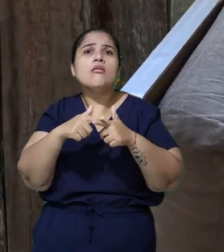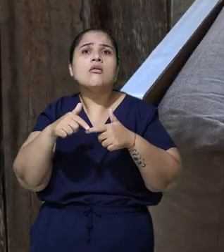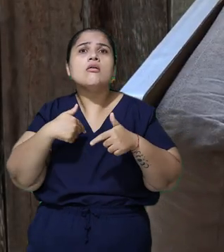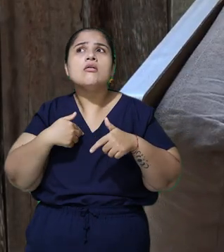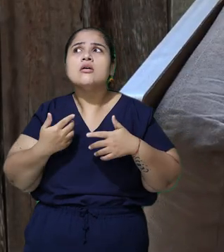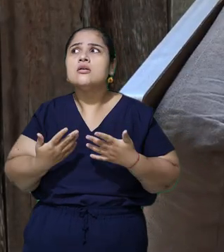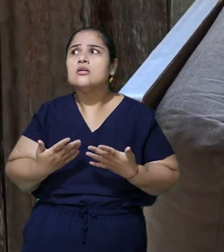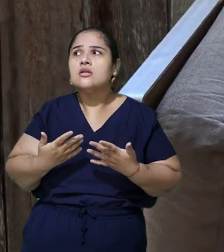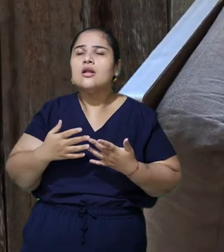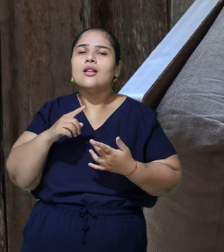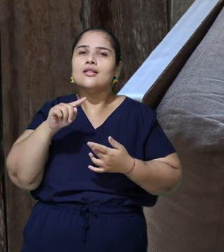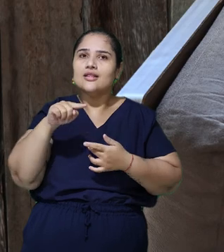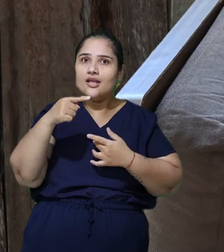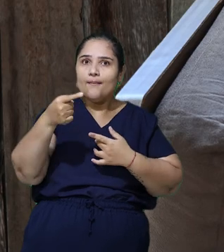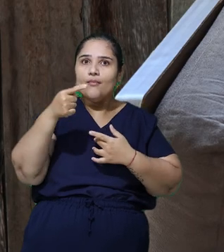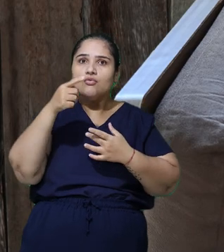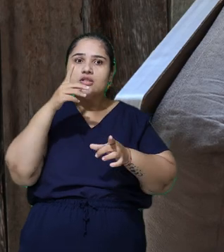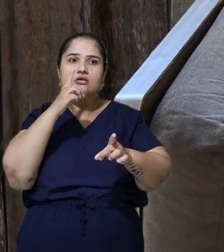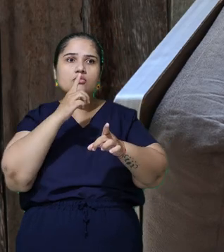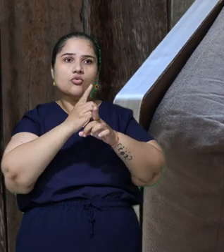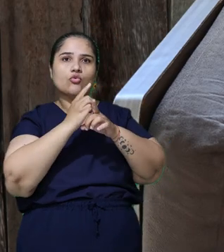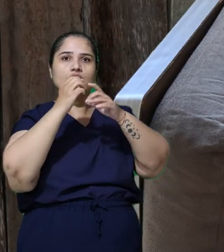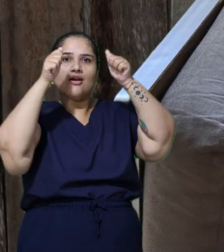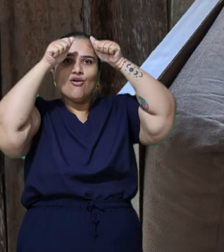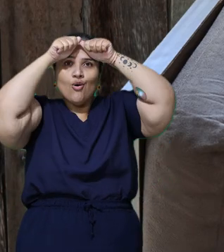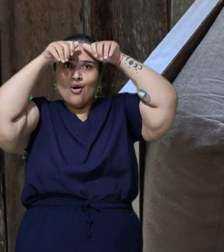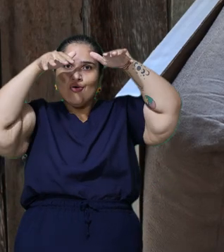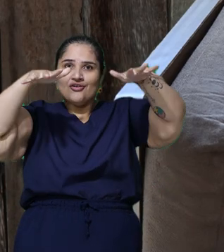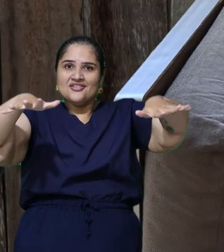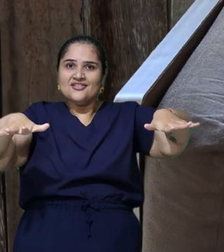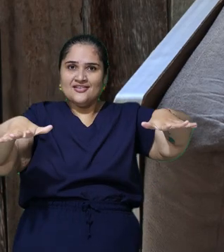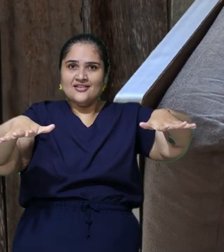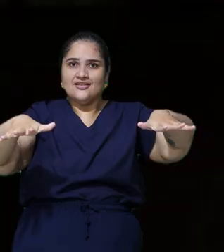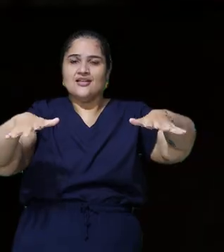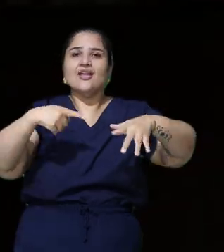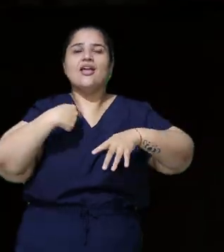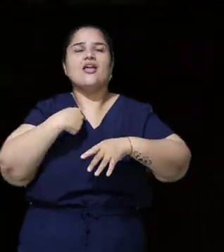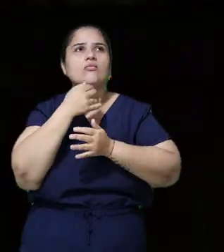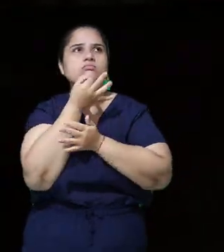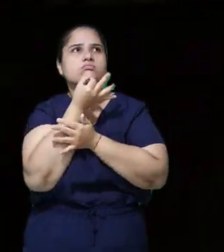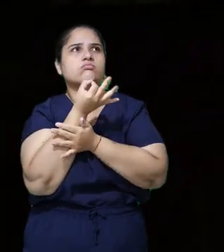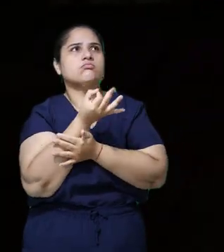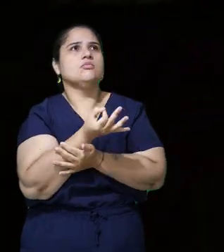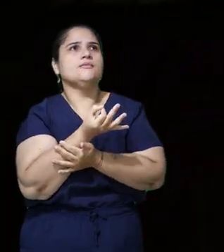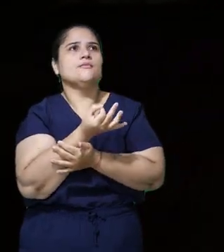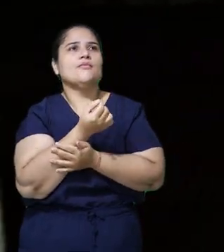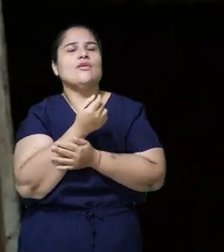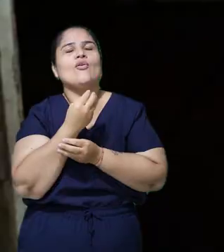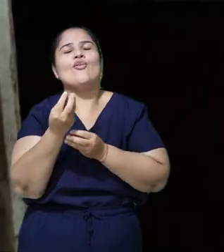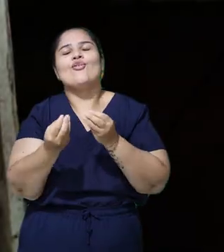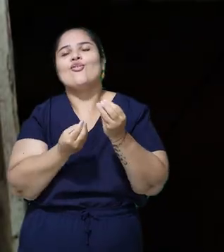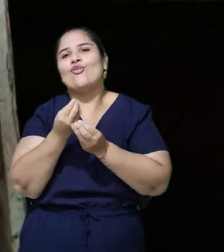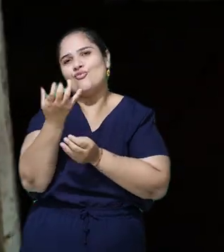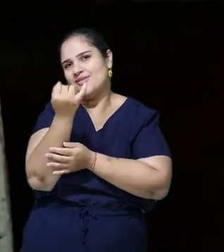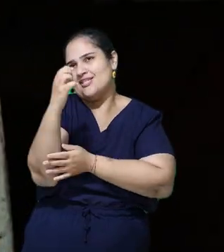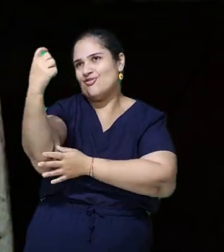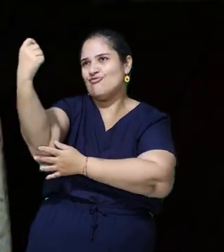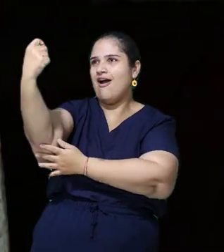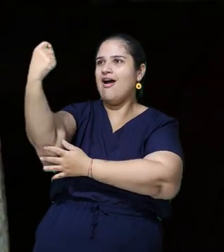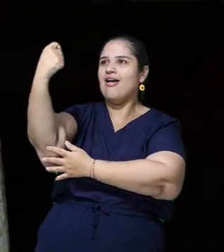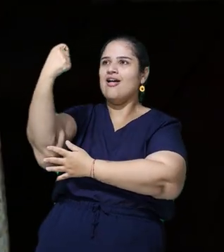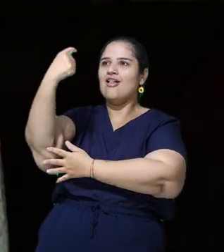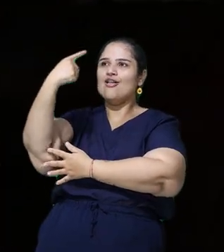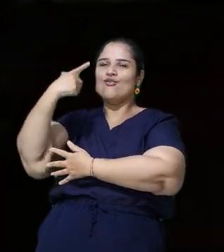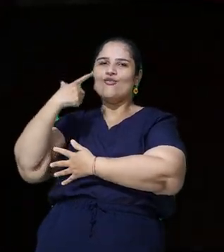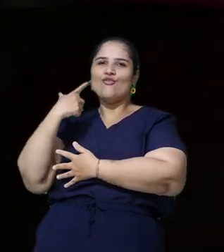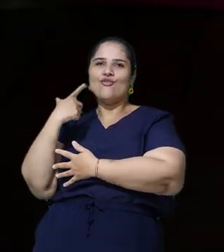eu me deparei com o autismo, eu achei que foi uma luz para mim, porque eu já estava meio